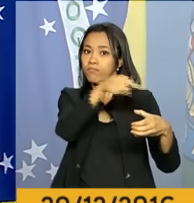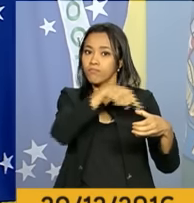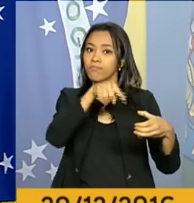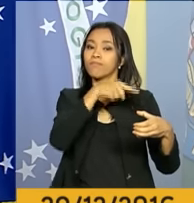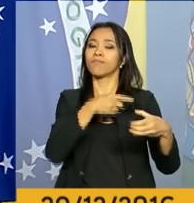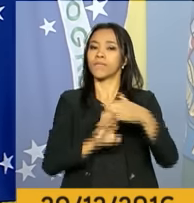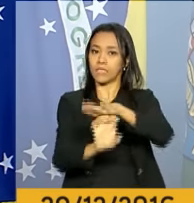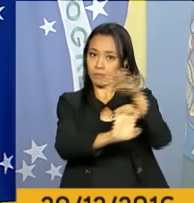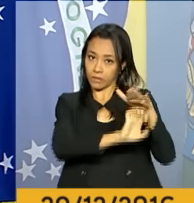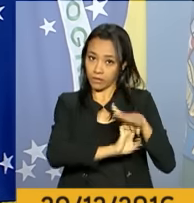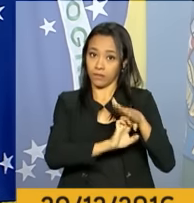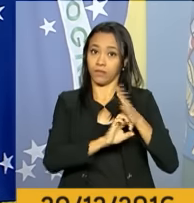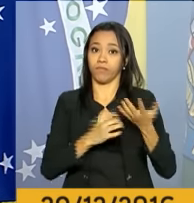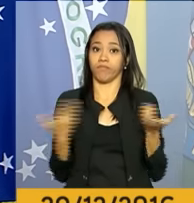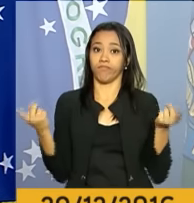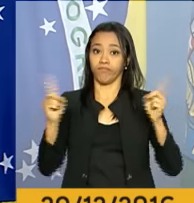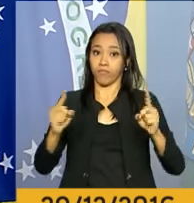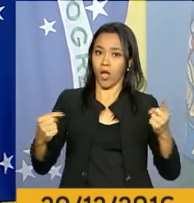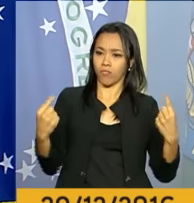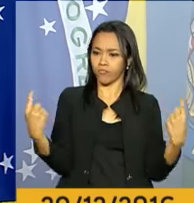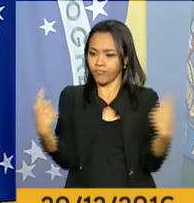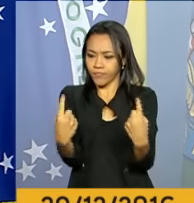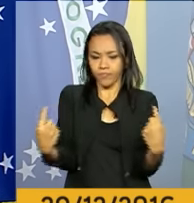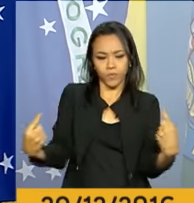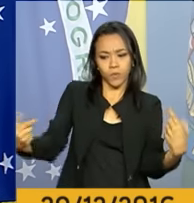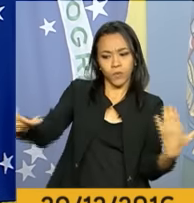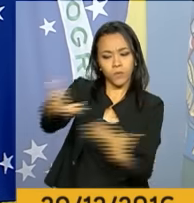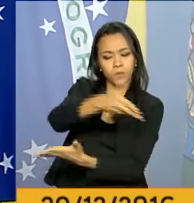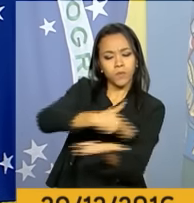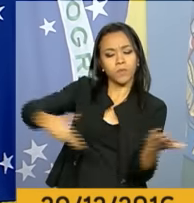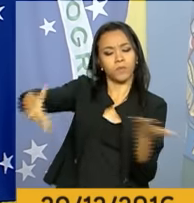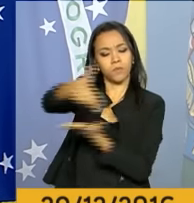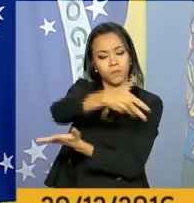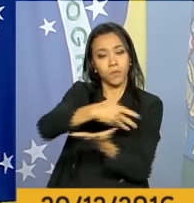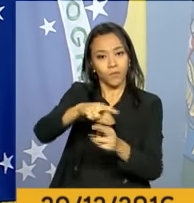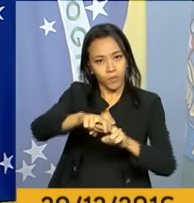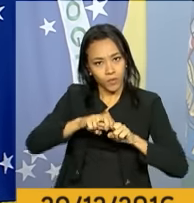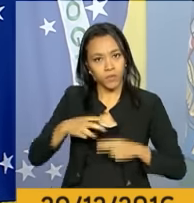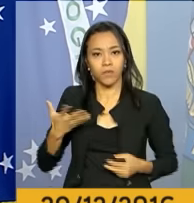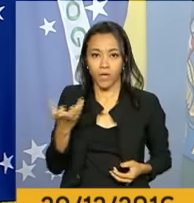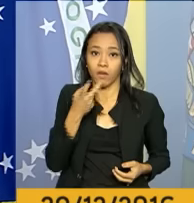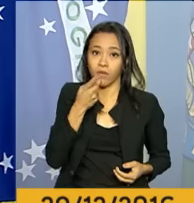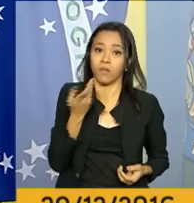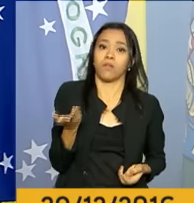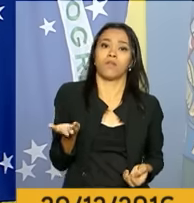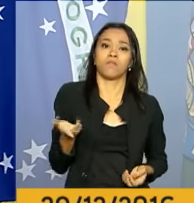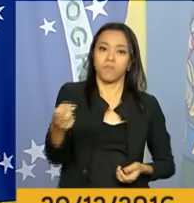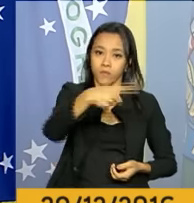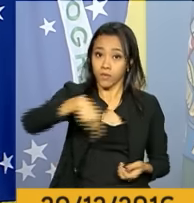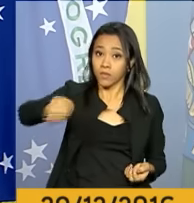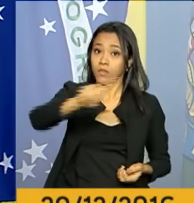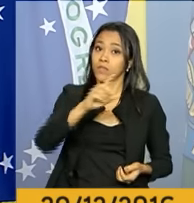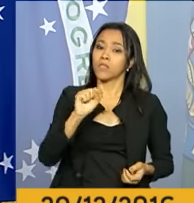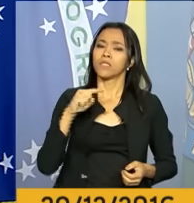dos empregadores portanto a esta altura Isto é que eu quero ressaltar